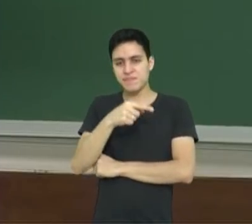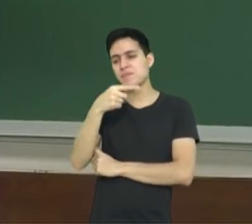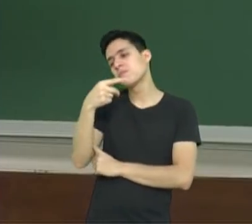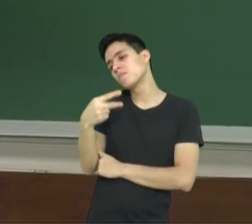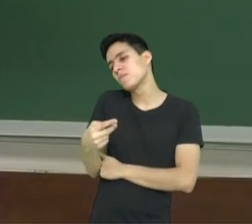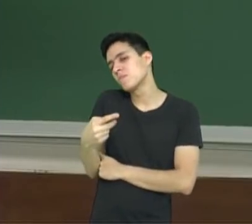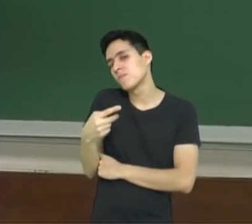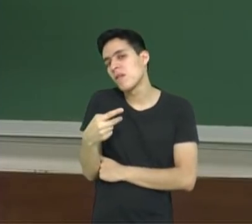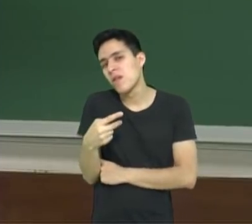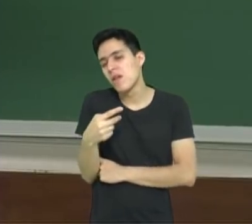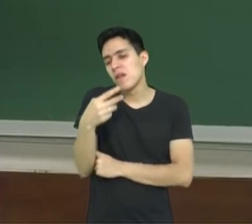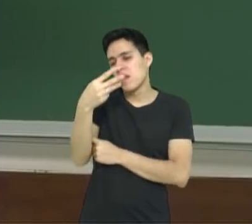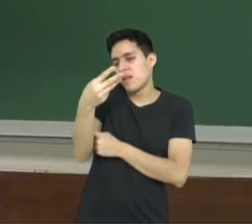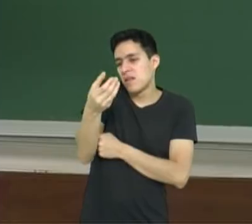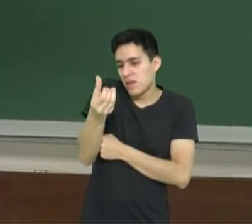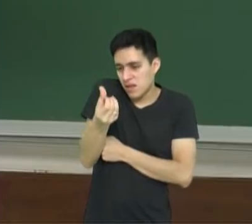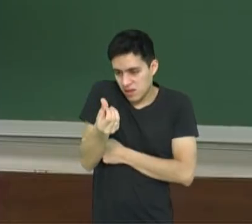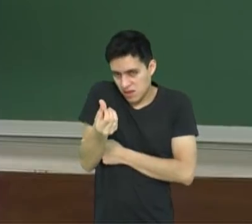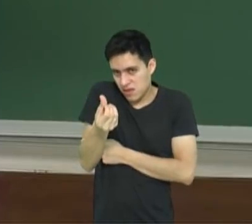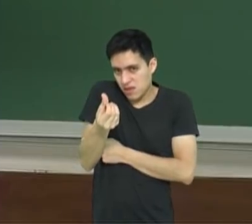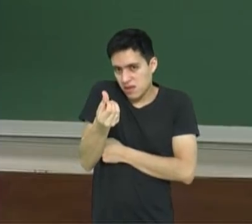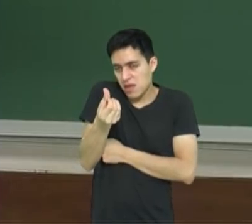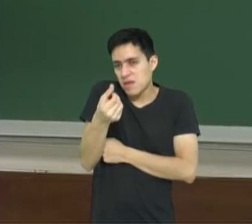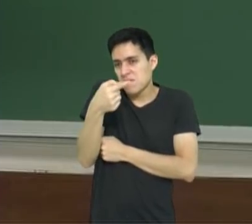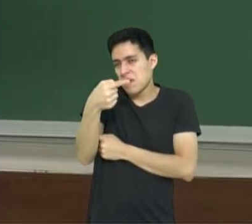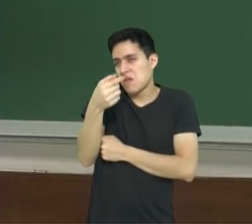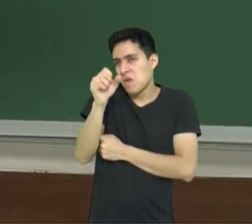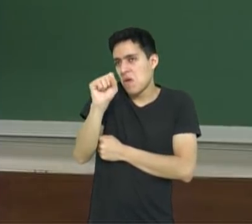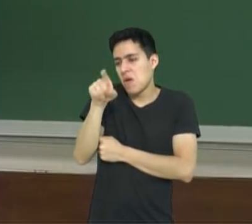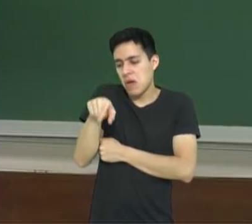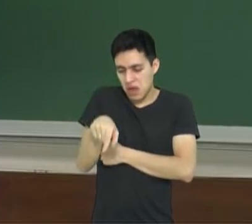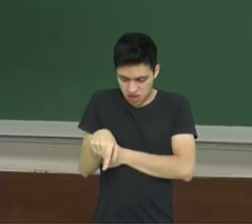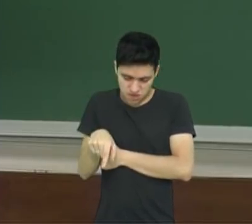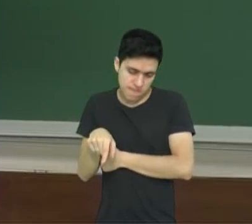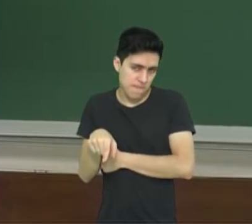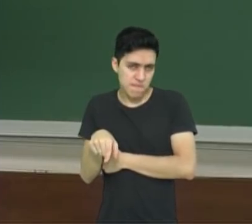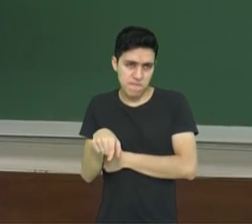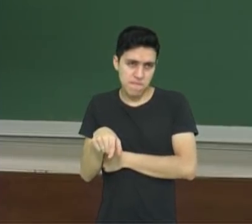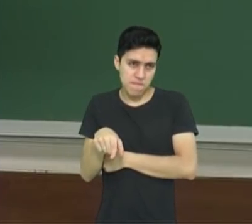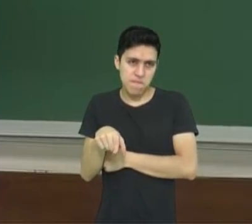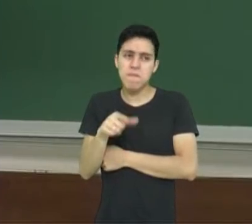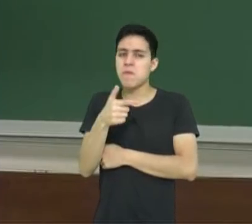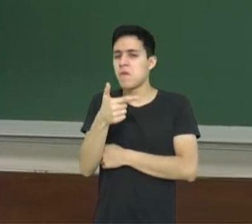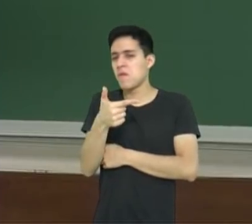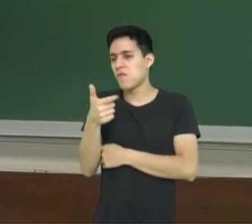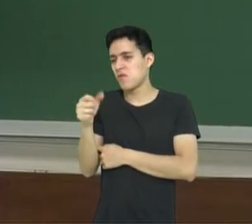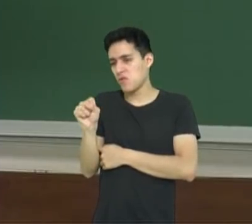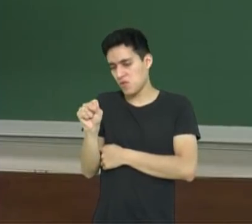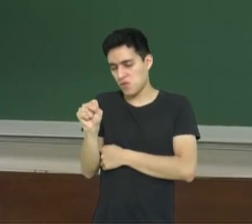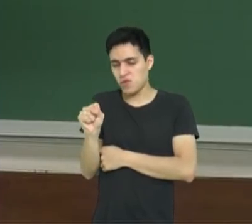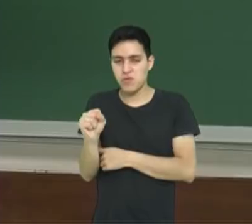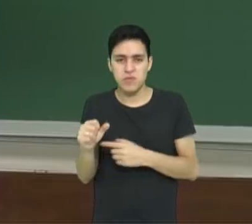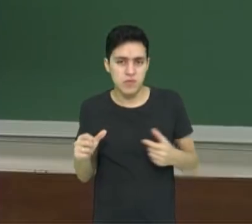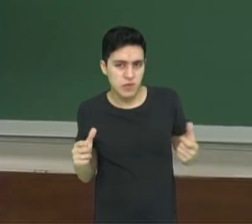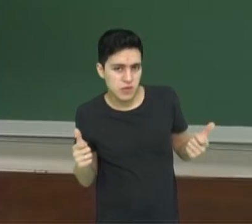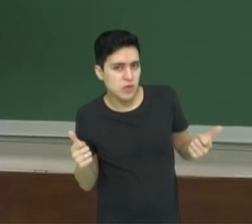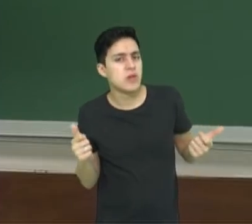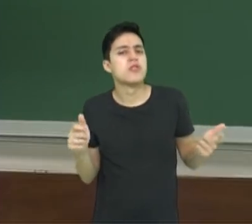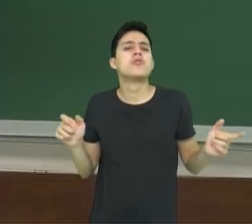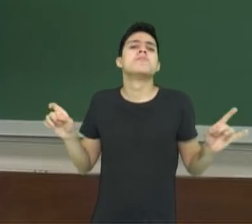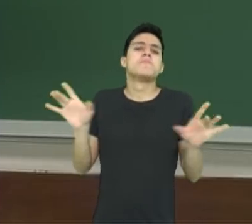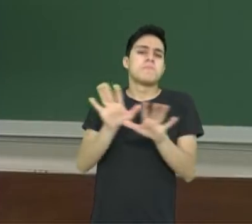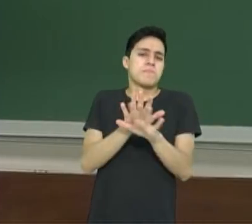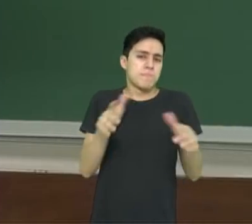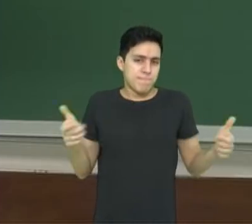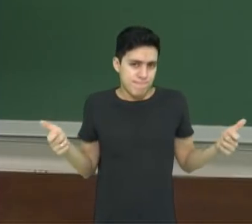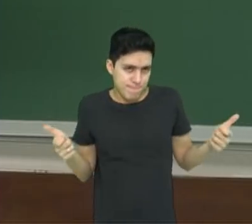Igual 36 tira 8, dá 28. Pois muito bem,